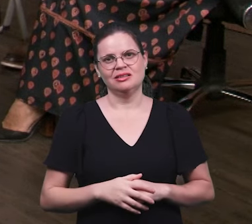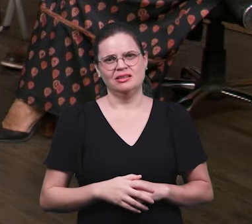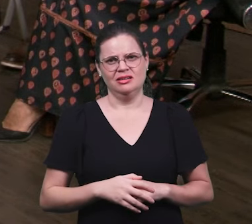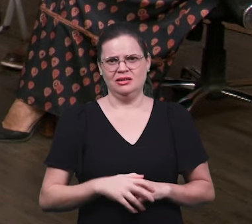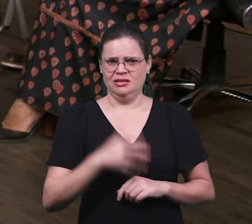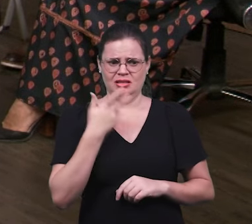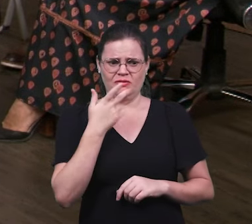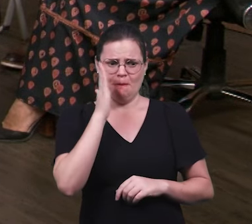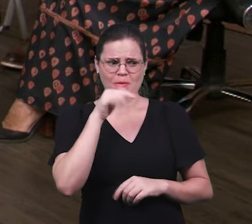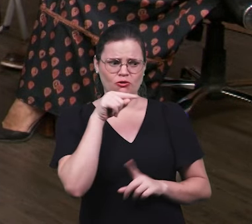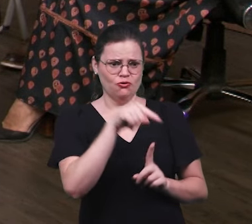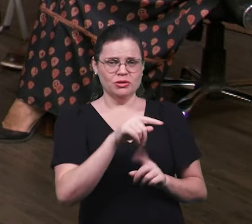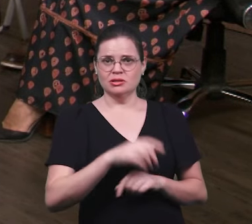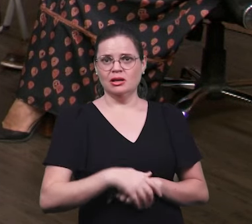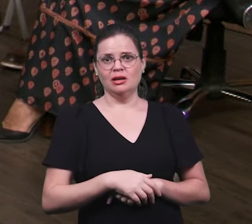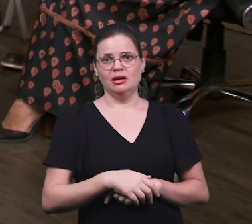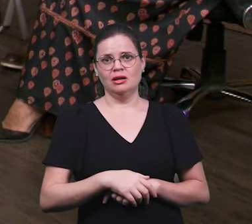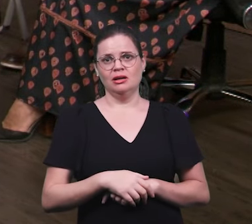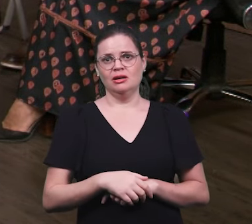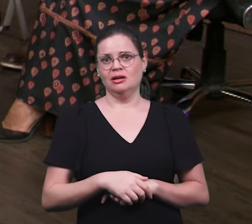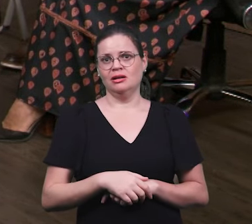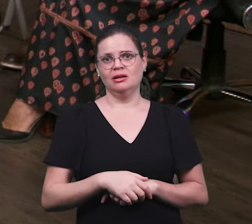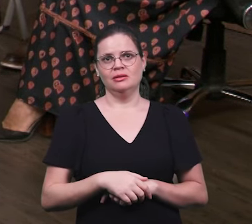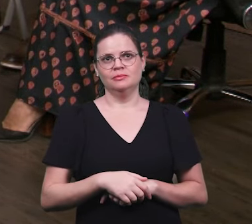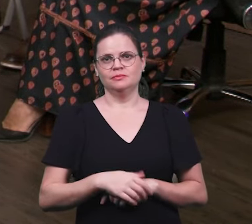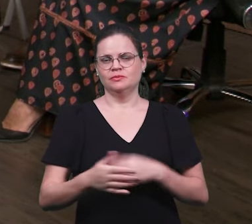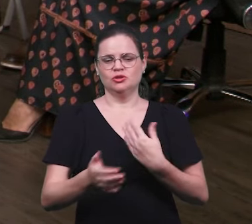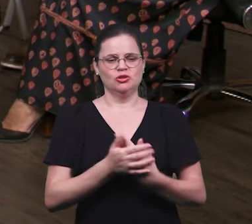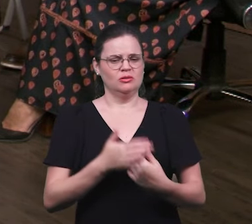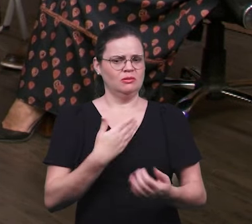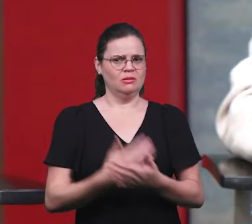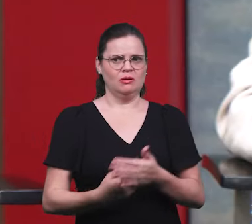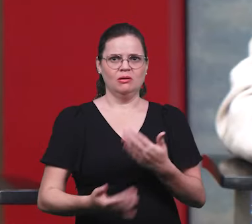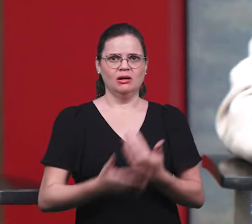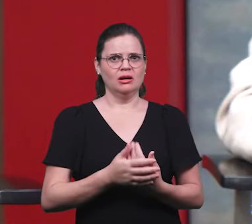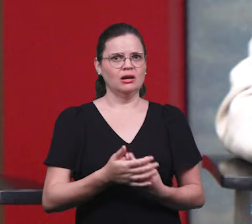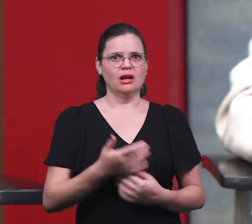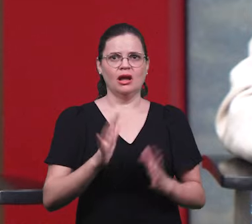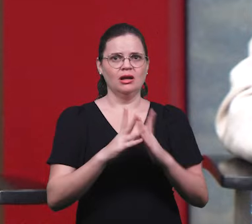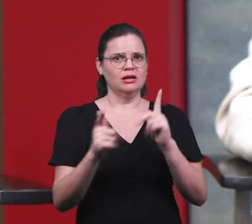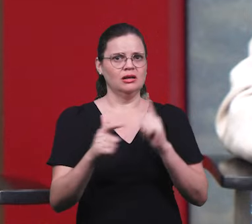verdade? Você pode ter vindo de qualquer denominação